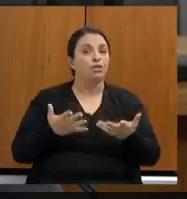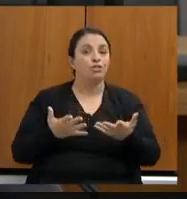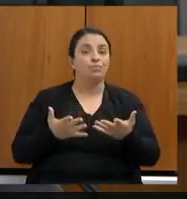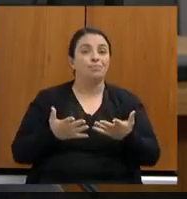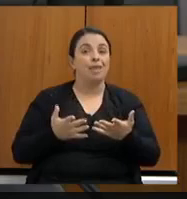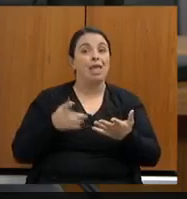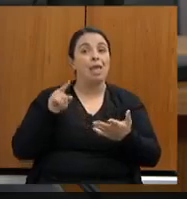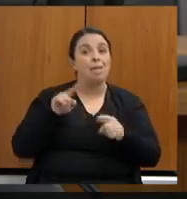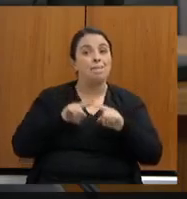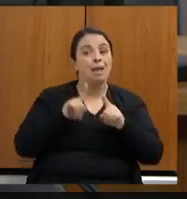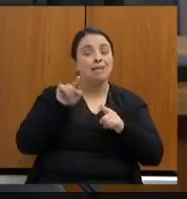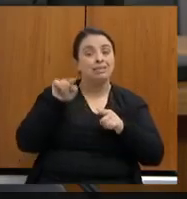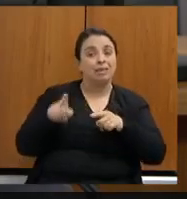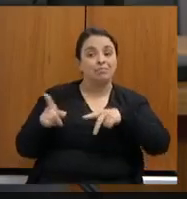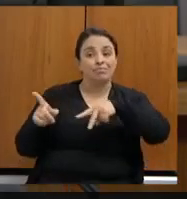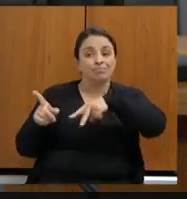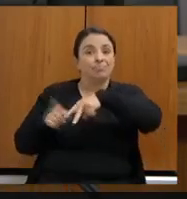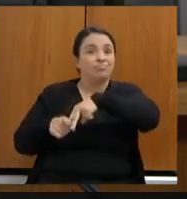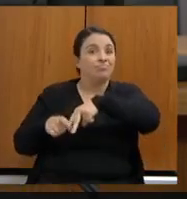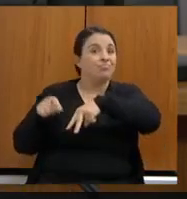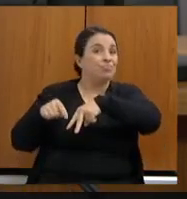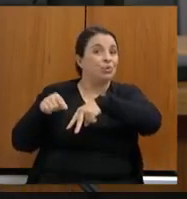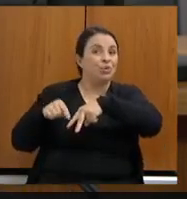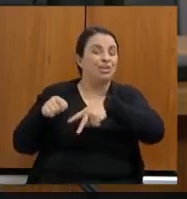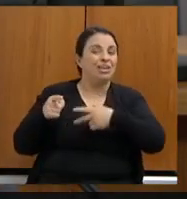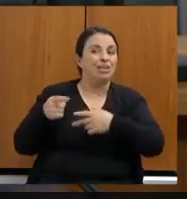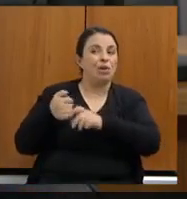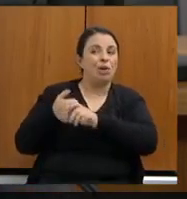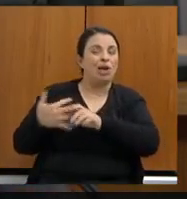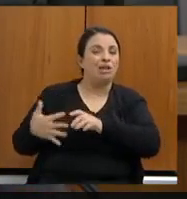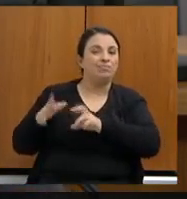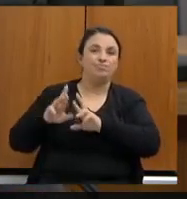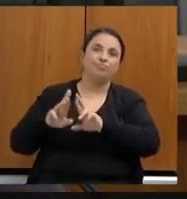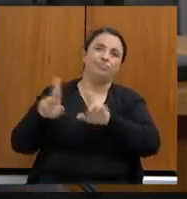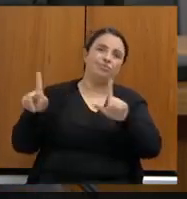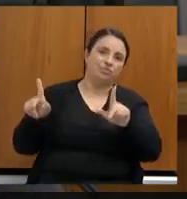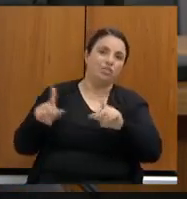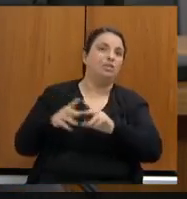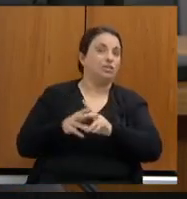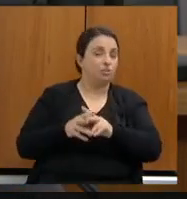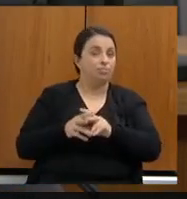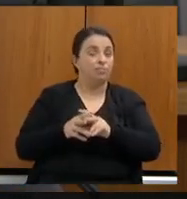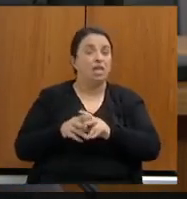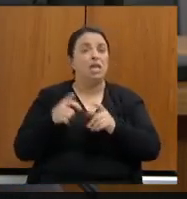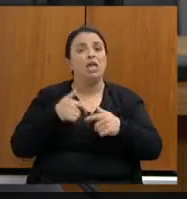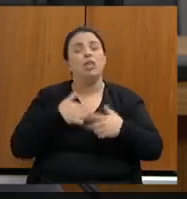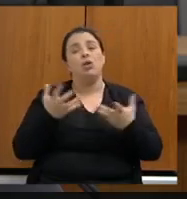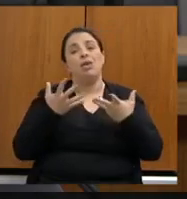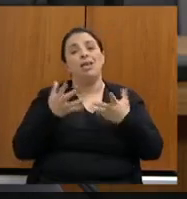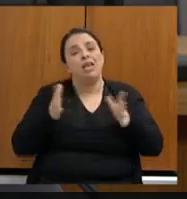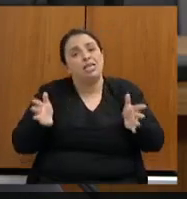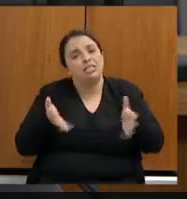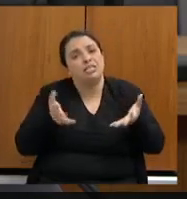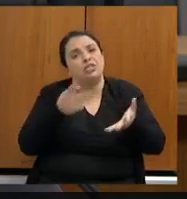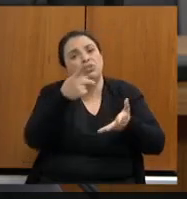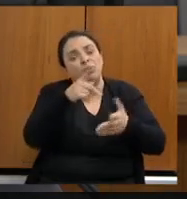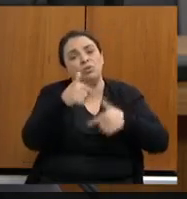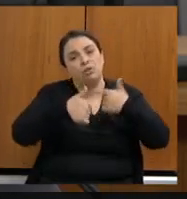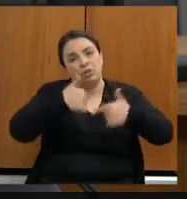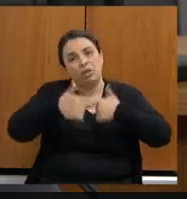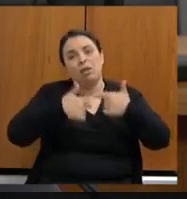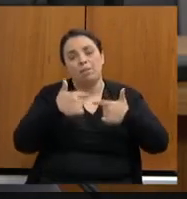tornozeleira infelizmente têm demonstrado outro caráter eu queria na verdade é incentivar o seu trabalho